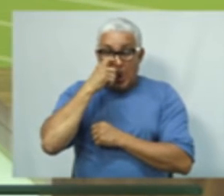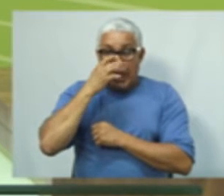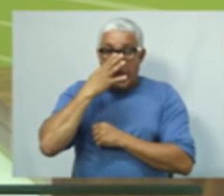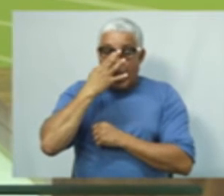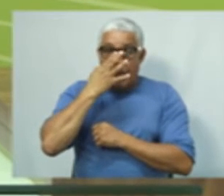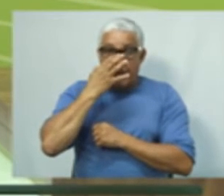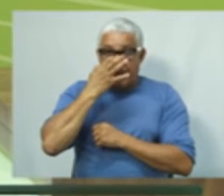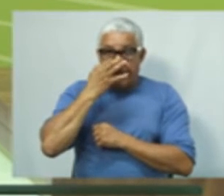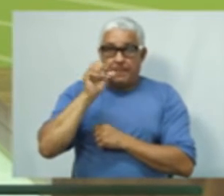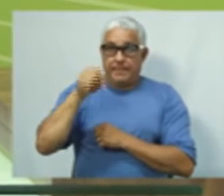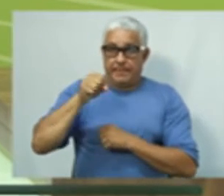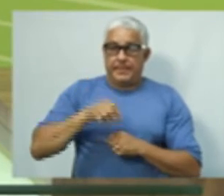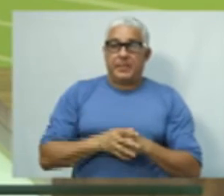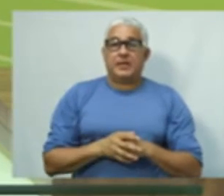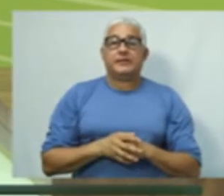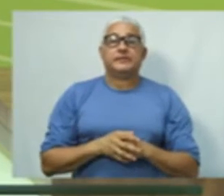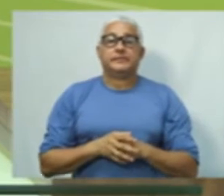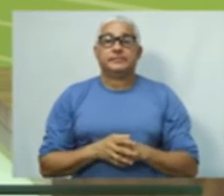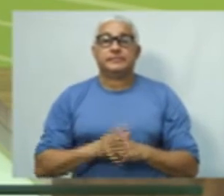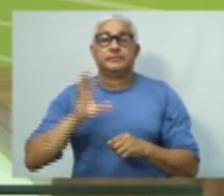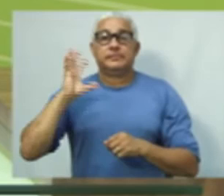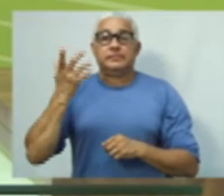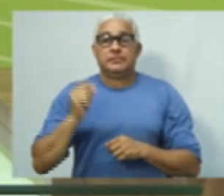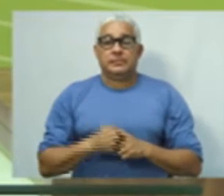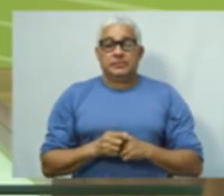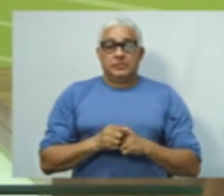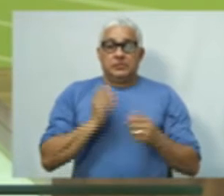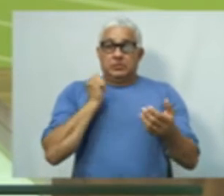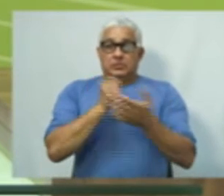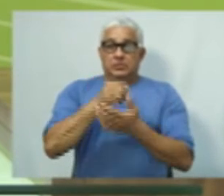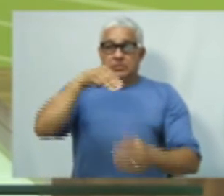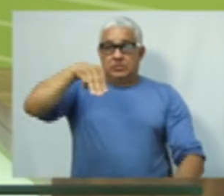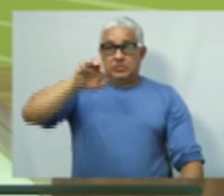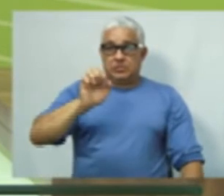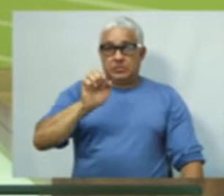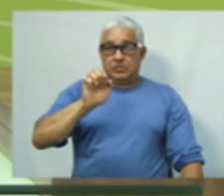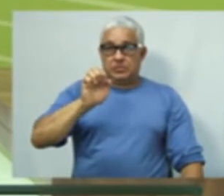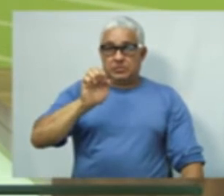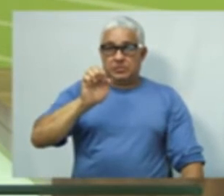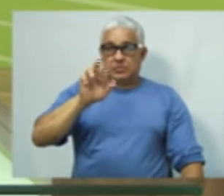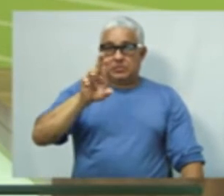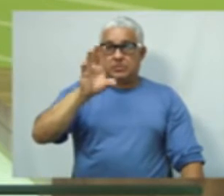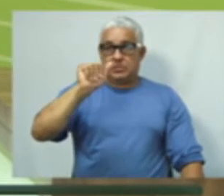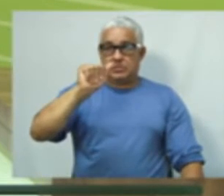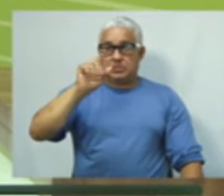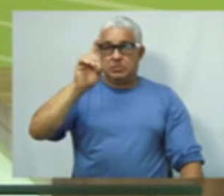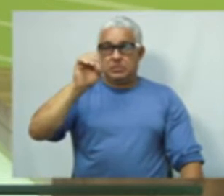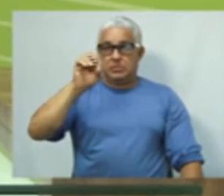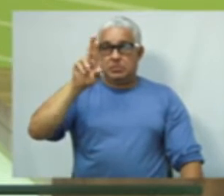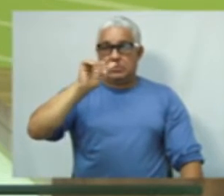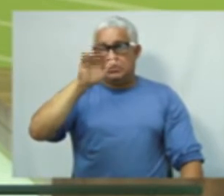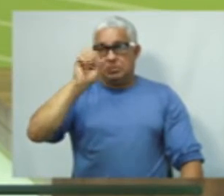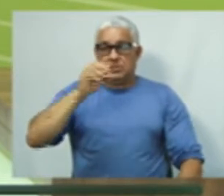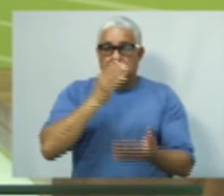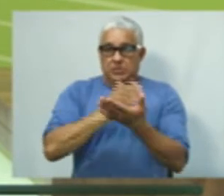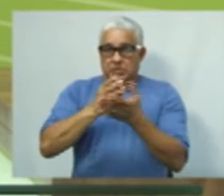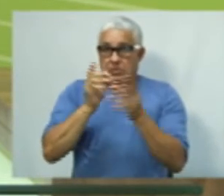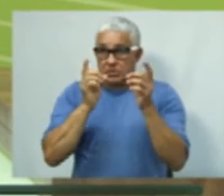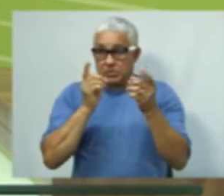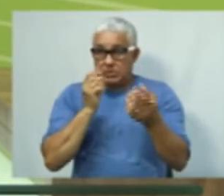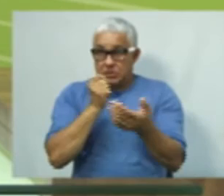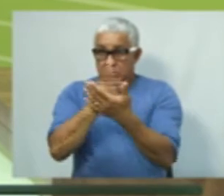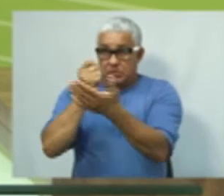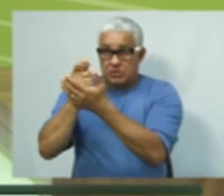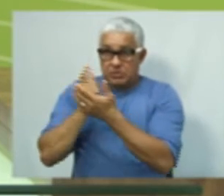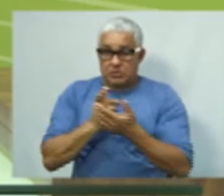que comprou mercadorias para pagar a prazo, essas mercadorias fazem parte do capital de giro enquanto elas